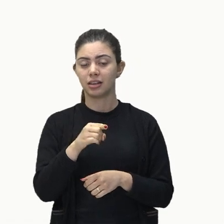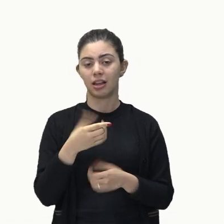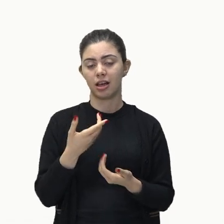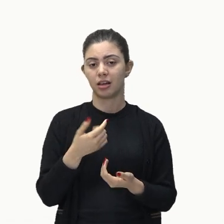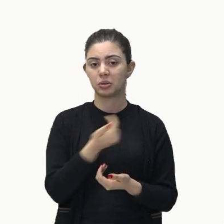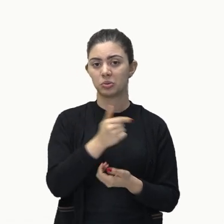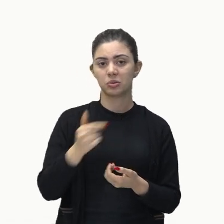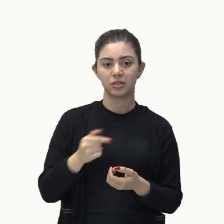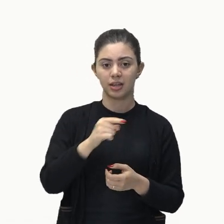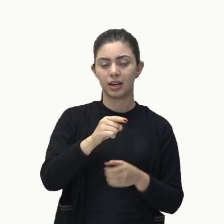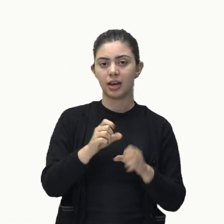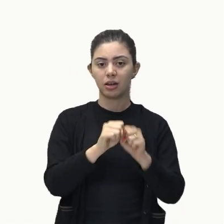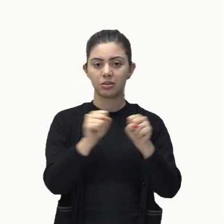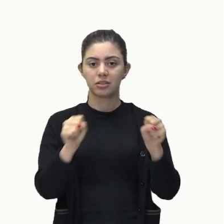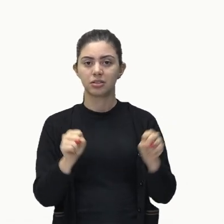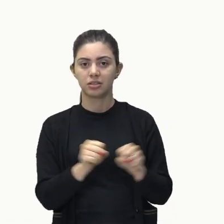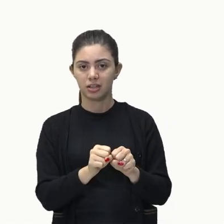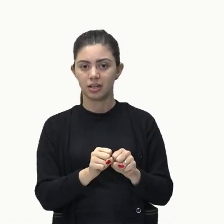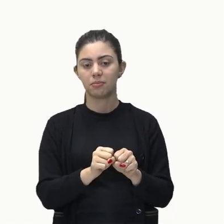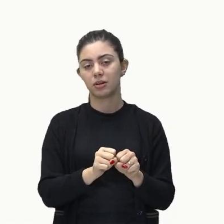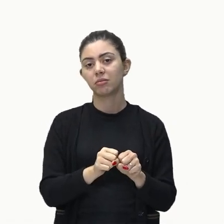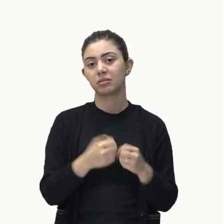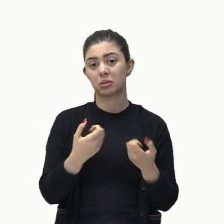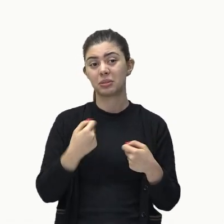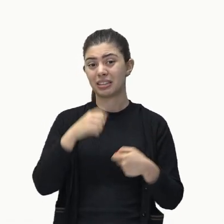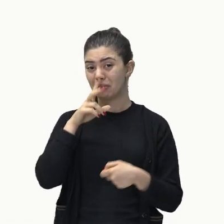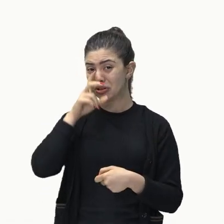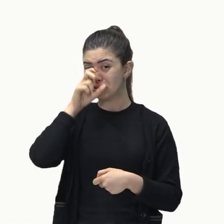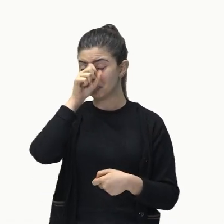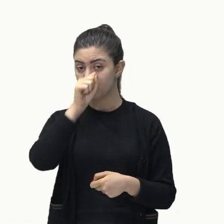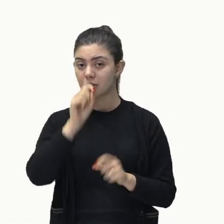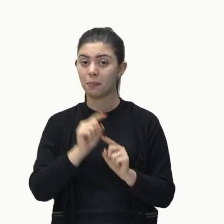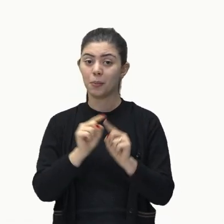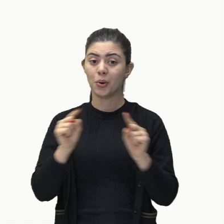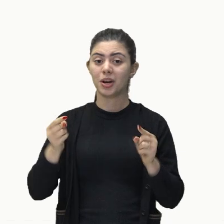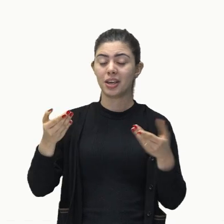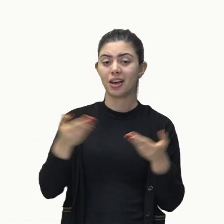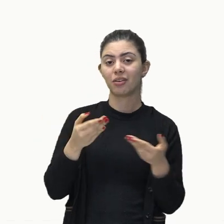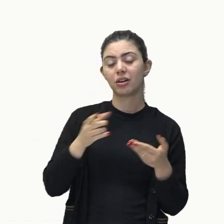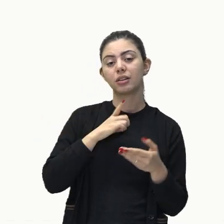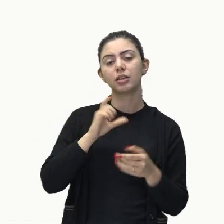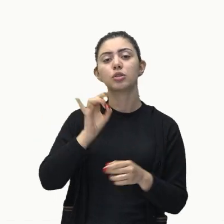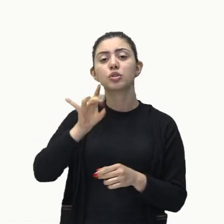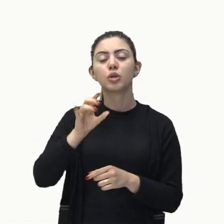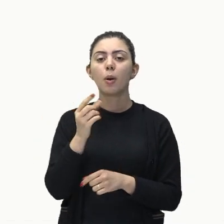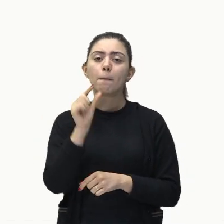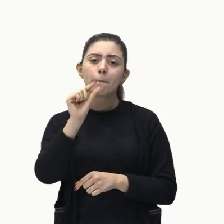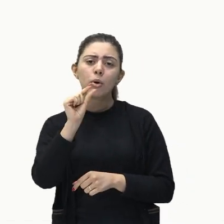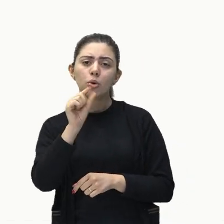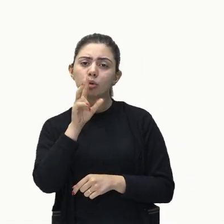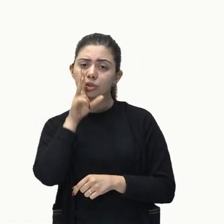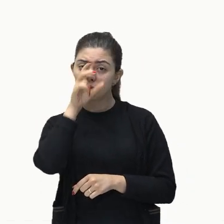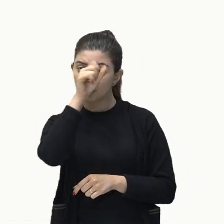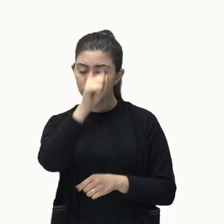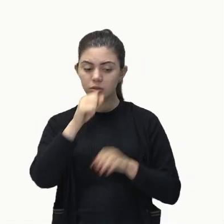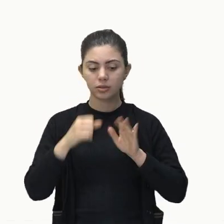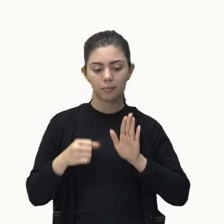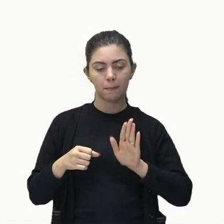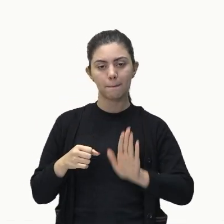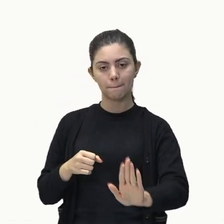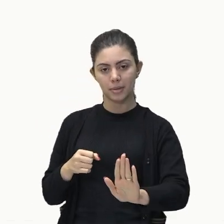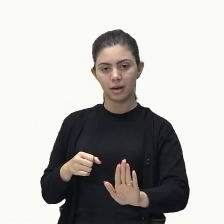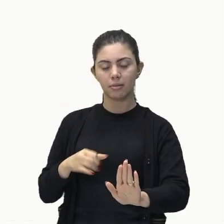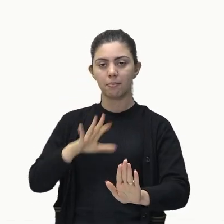fazer muita força no pé para frear o carro, né? E com o freio hidráulico não, você faz uma pequena força e essa força aí ela